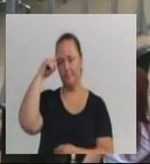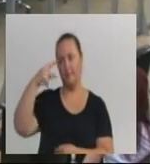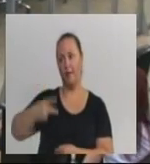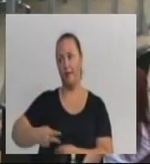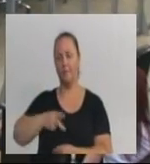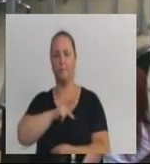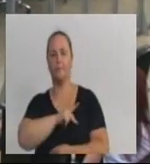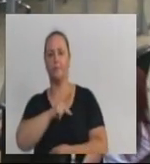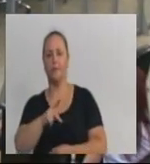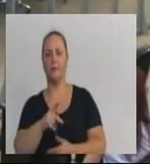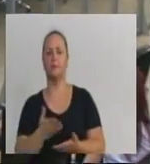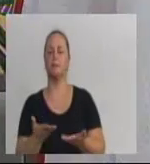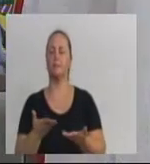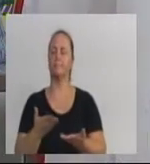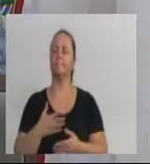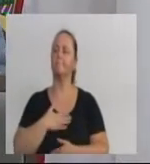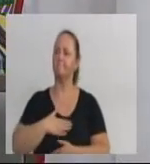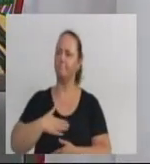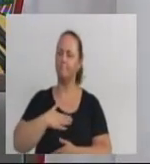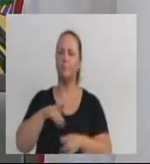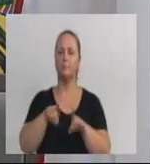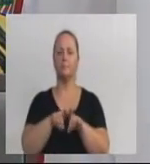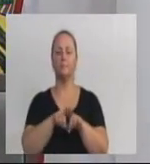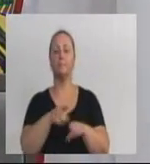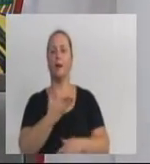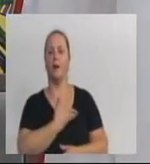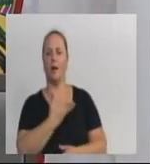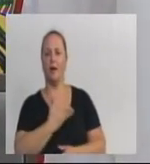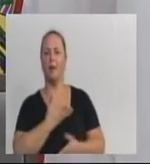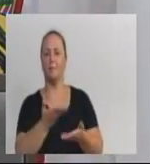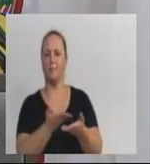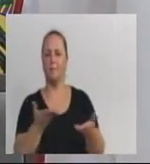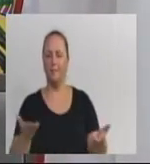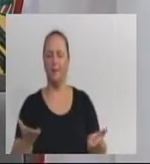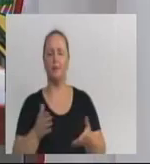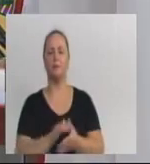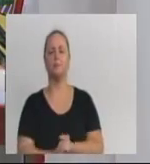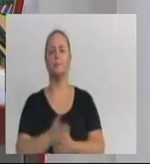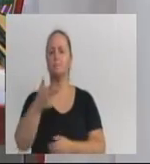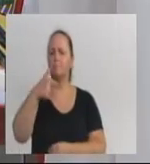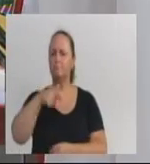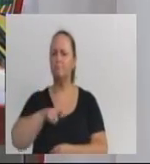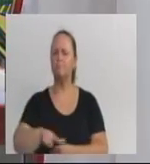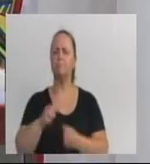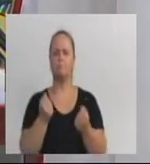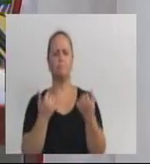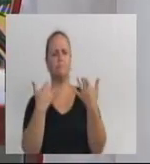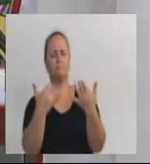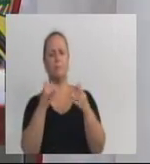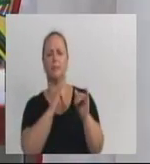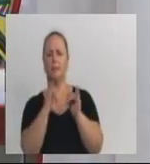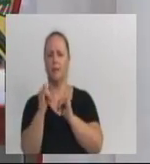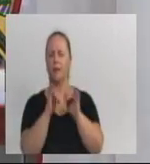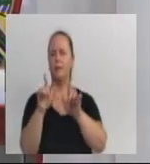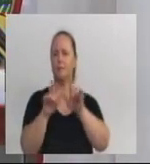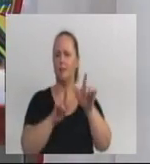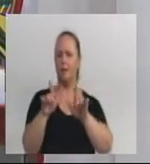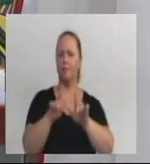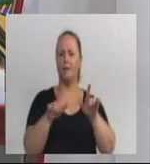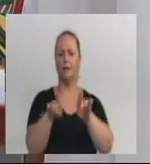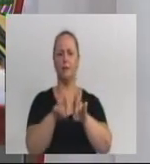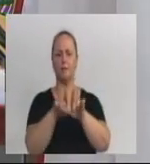vice-presidente, quero saudá-lo em seu nome, todos os colegas vereadores, mais uma vez quem nos acompanha pela TVL, pela internet, aqui no